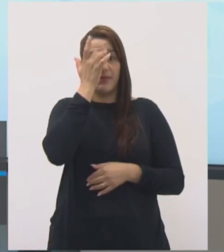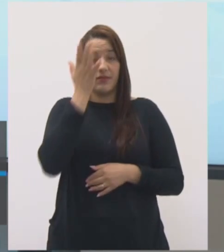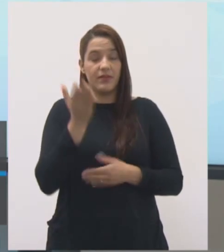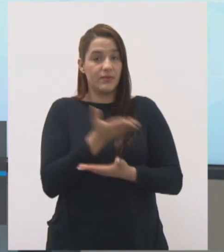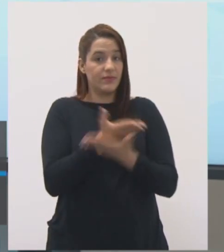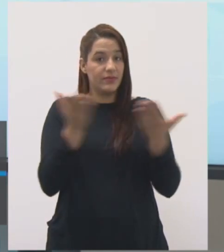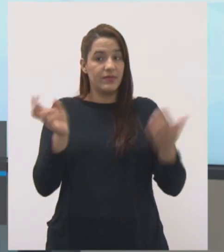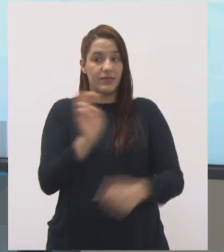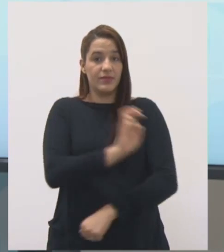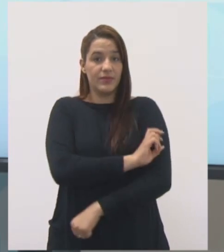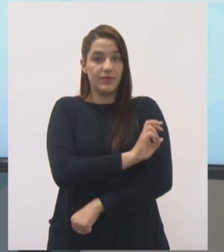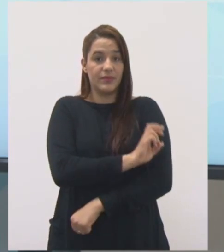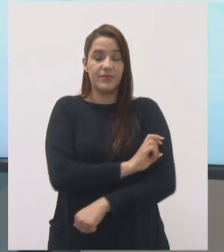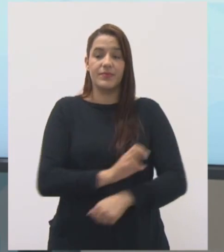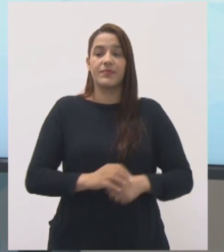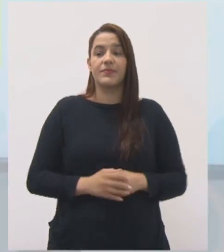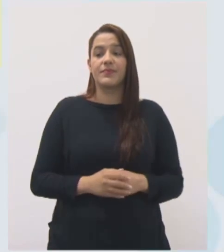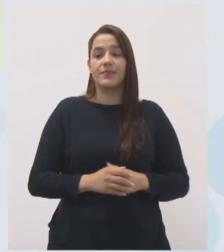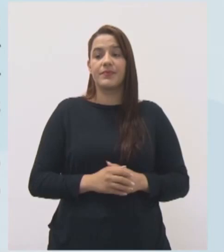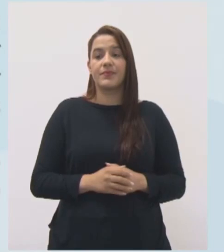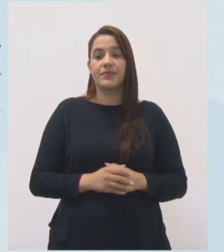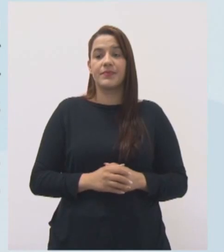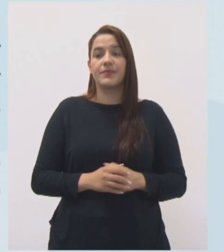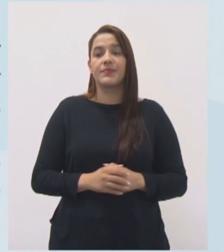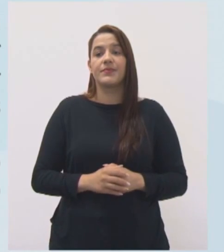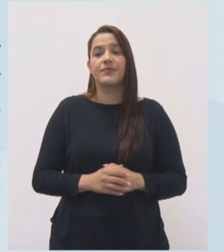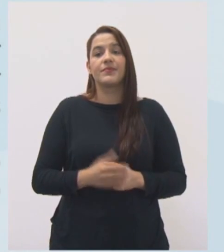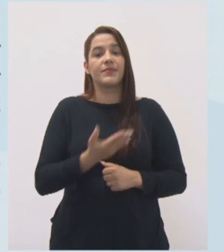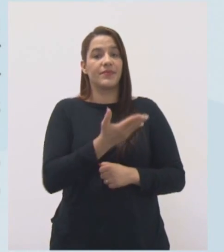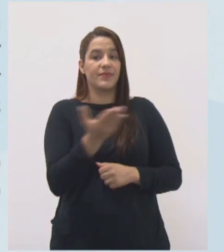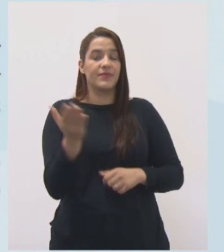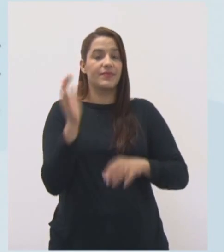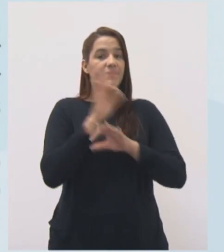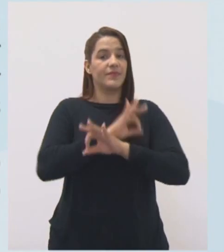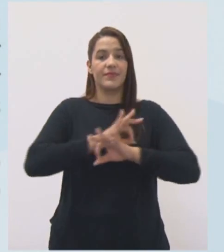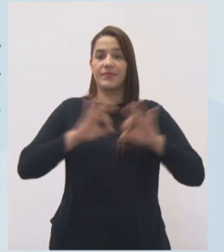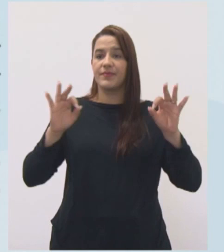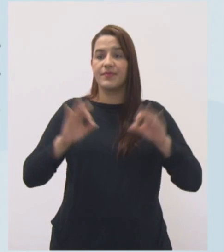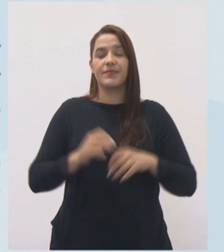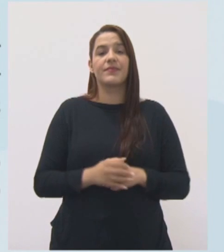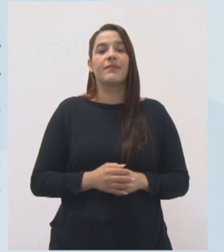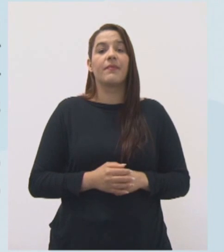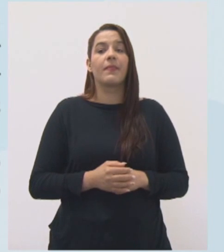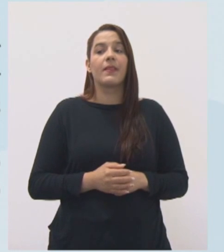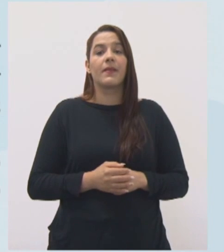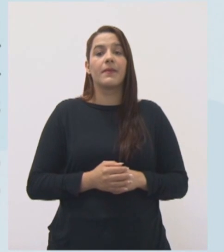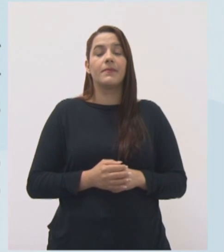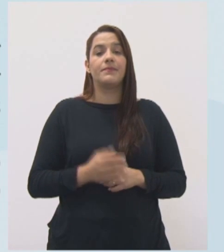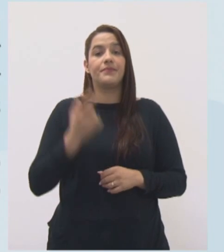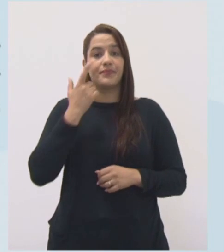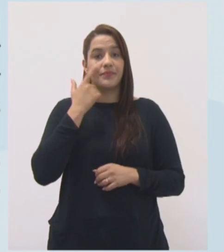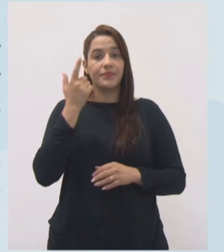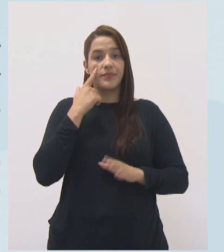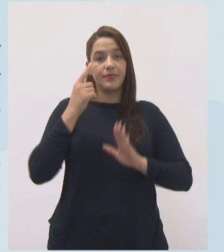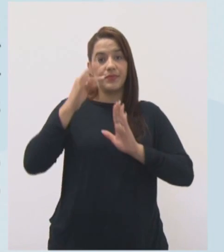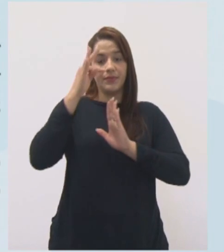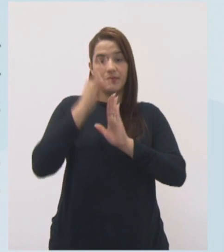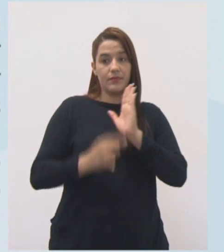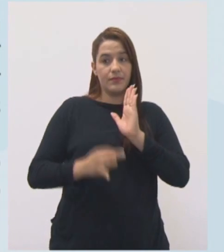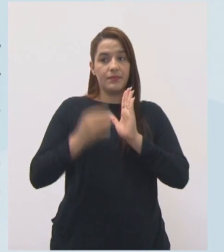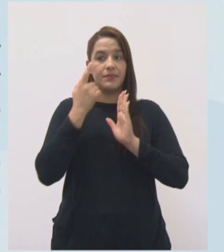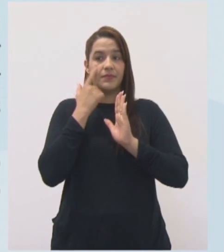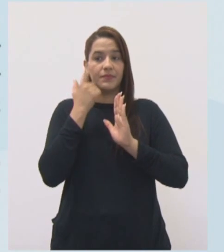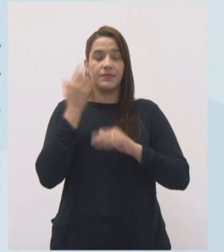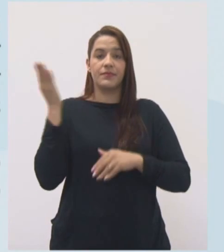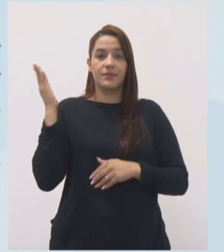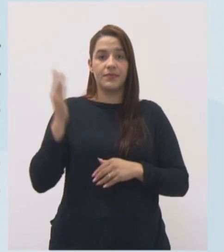hein? Esse quinto ano é fantástico, né, Pro? Demais. Vamos viajar um pouquinho?